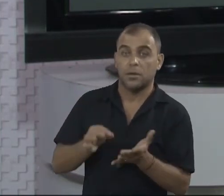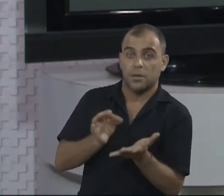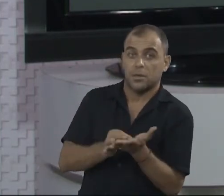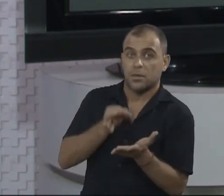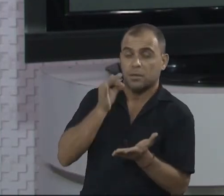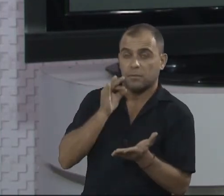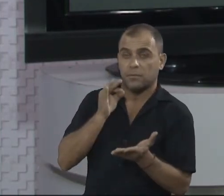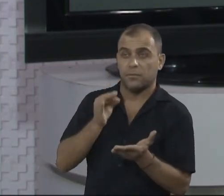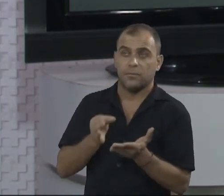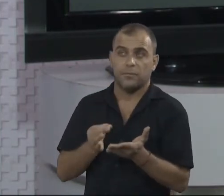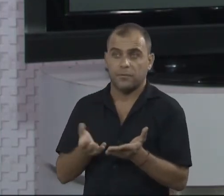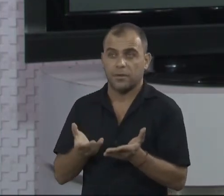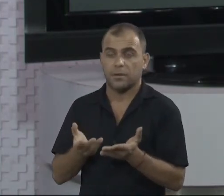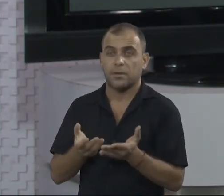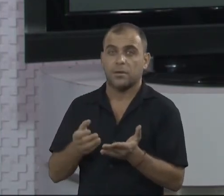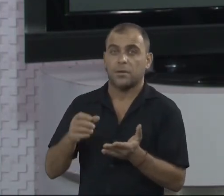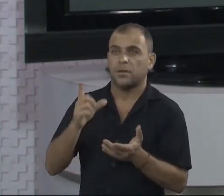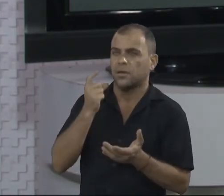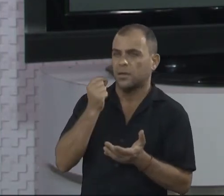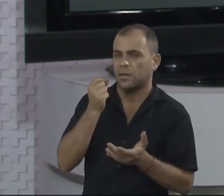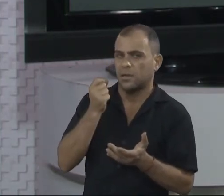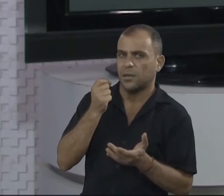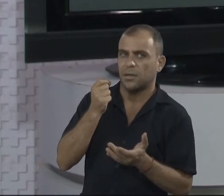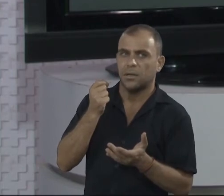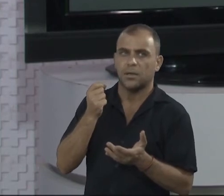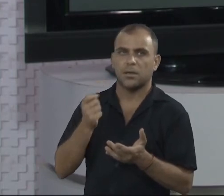tabaco, anfetamina, cocaína e crack.